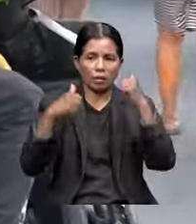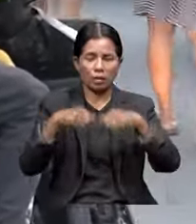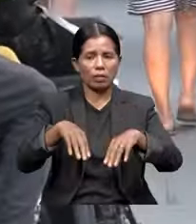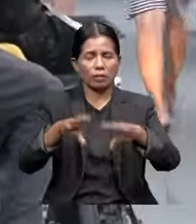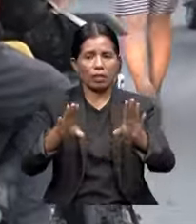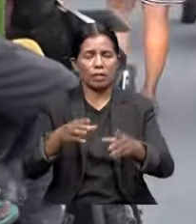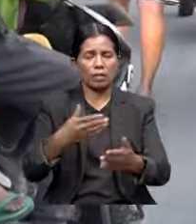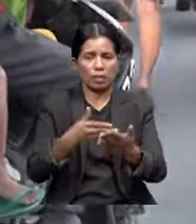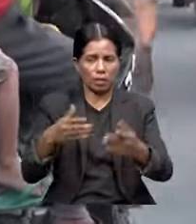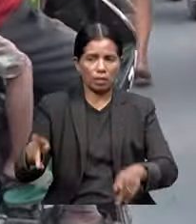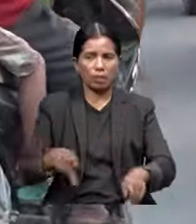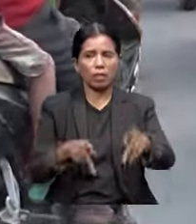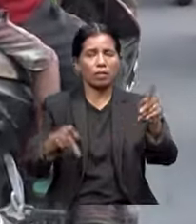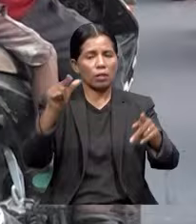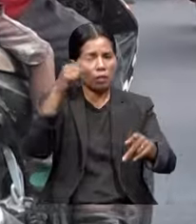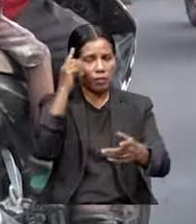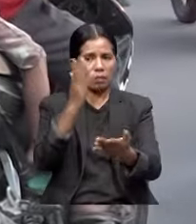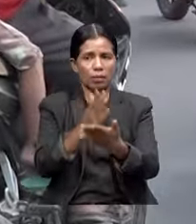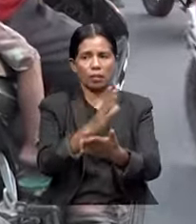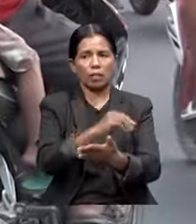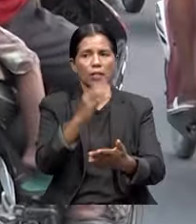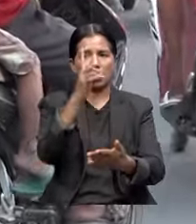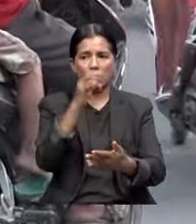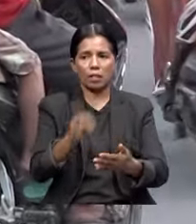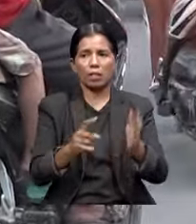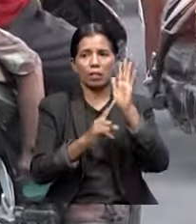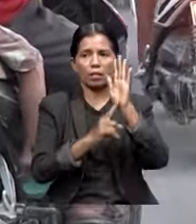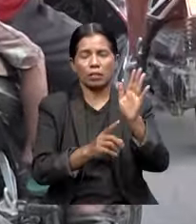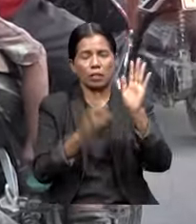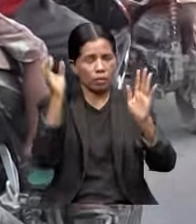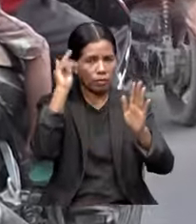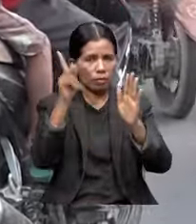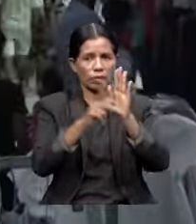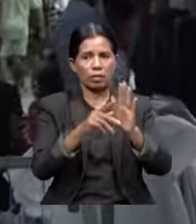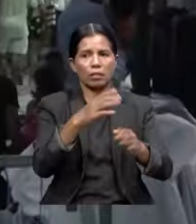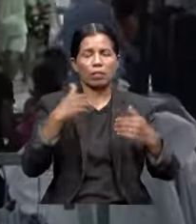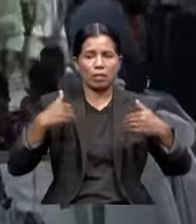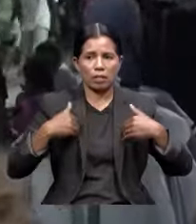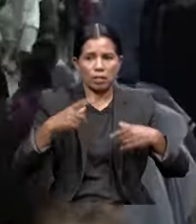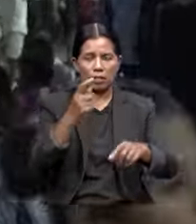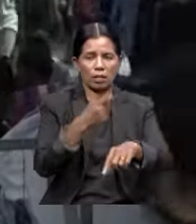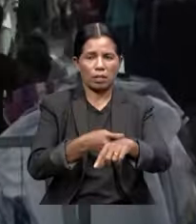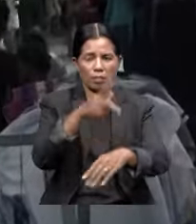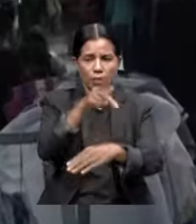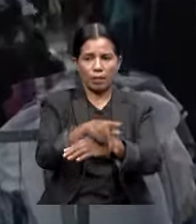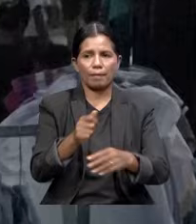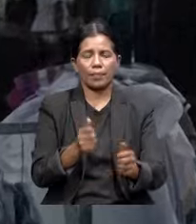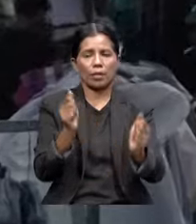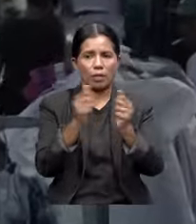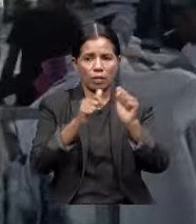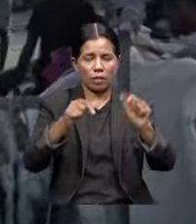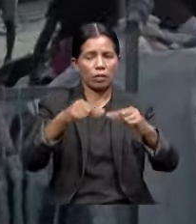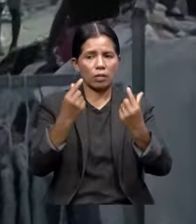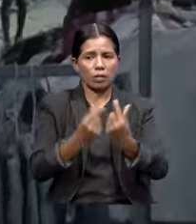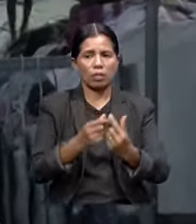espaço público Sira, nebe governo Banduana e a capital Lili, onde atura imagem laria no famoso engrafamento e a tempo calan. A situação né, equipa